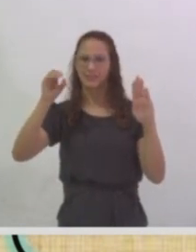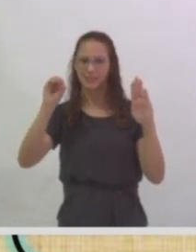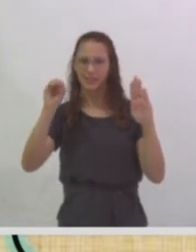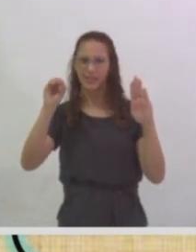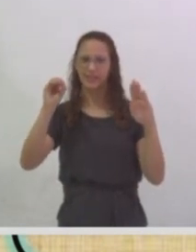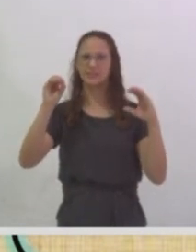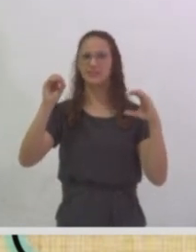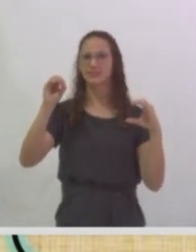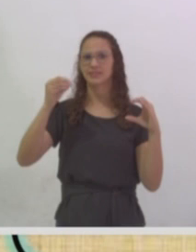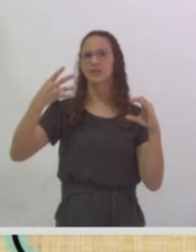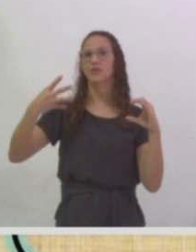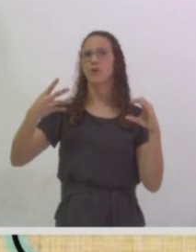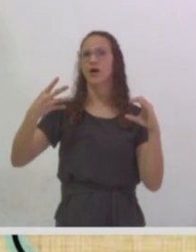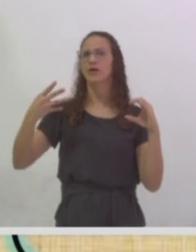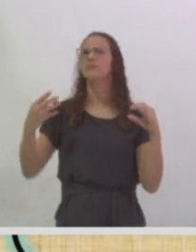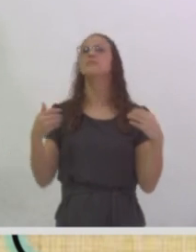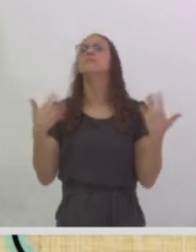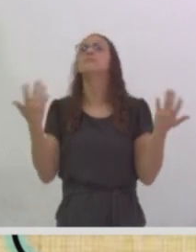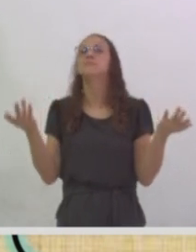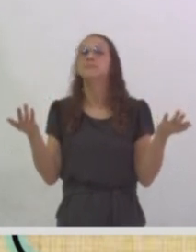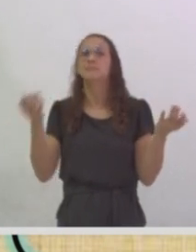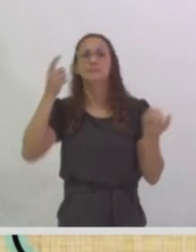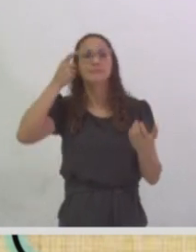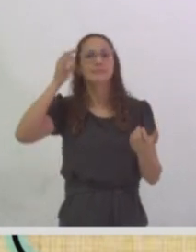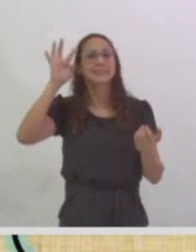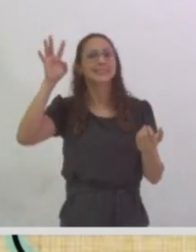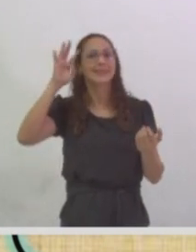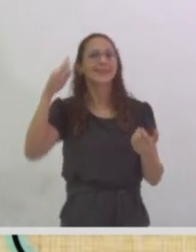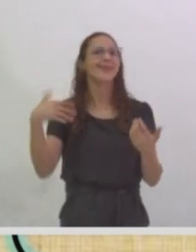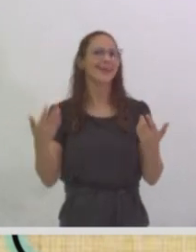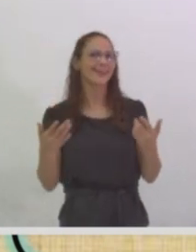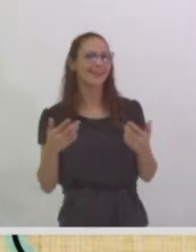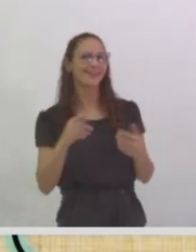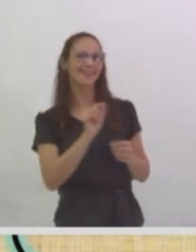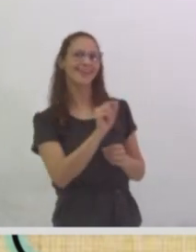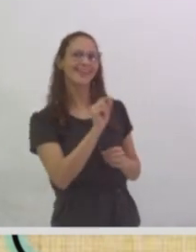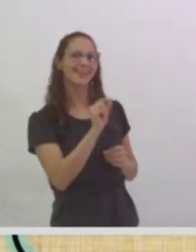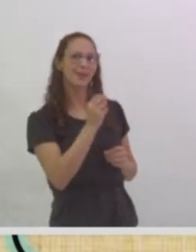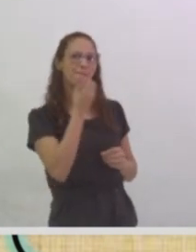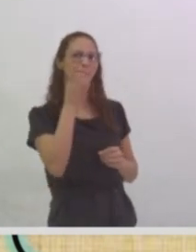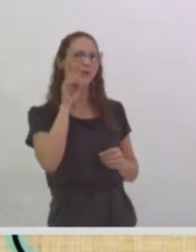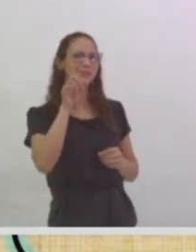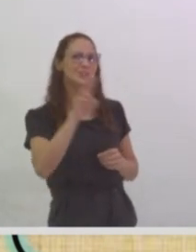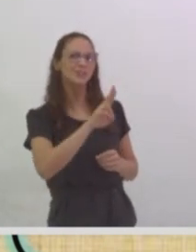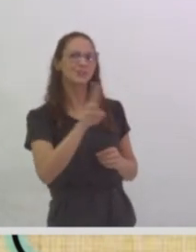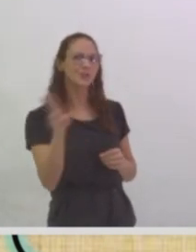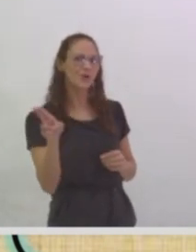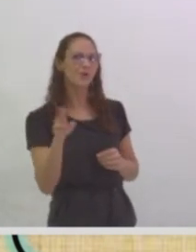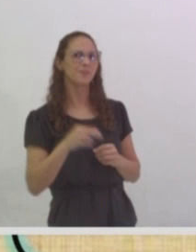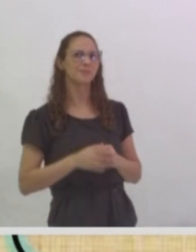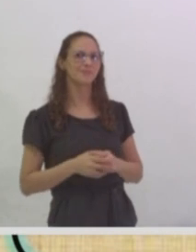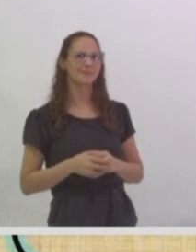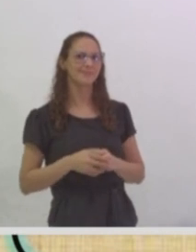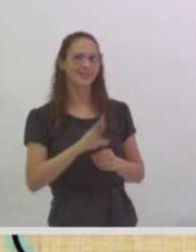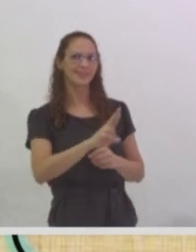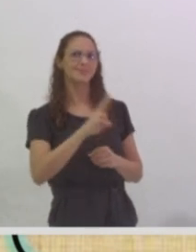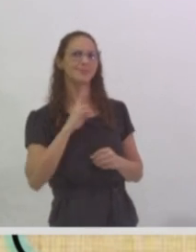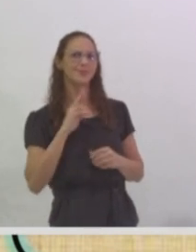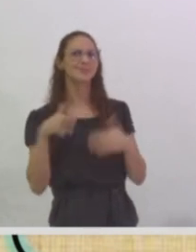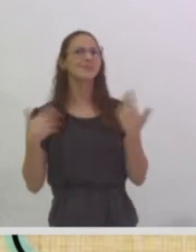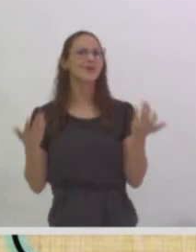linha, produção? Opa! Apareceu mais um aqui. Diga, minha querida, bom dia. Qual o seu nome? Qual é a resposta?